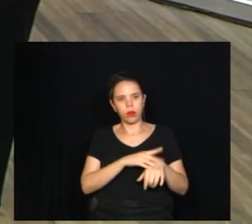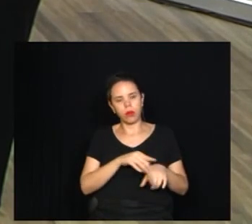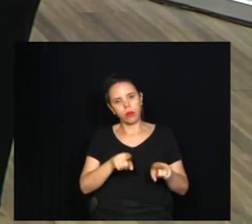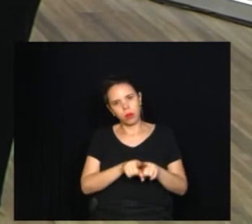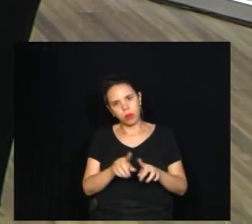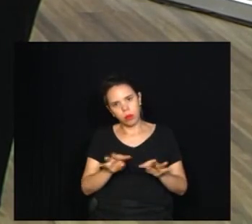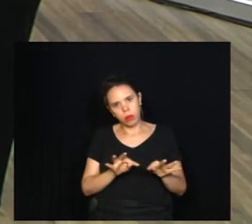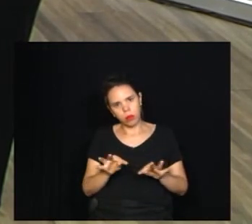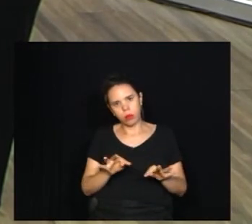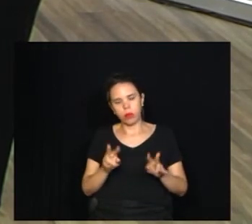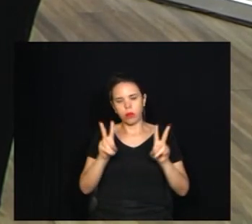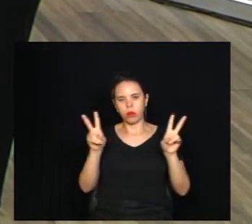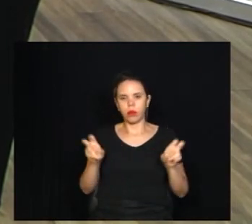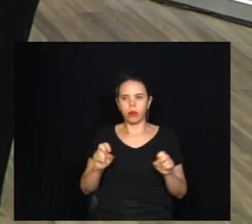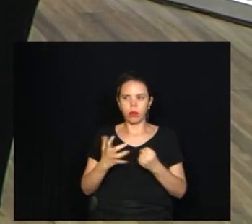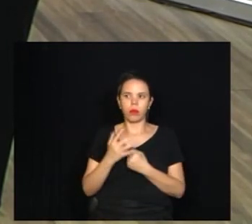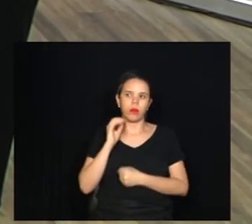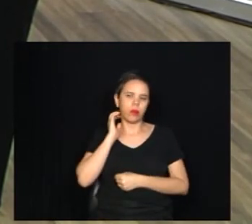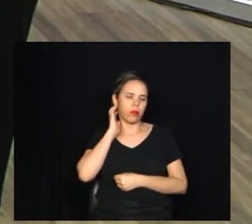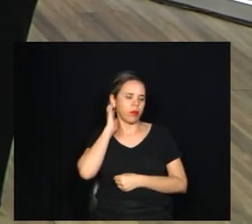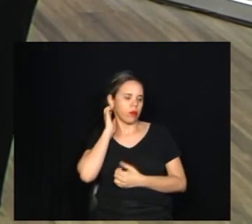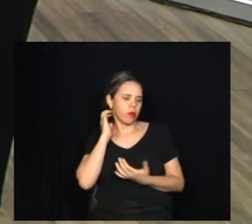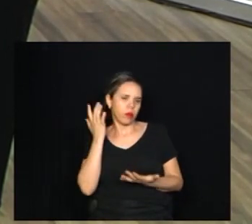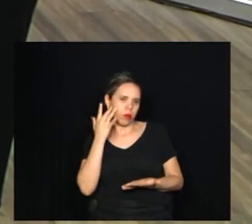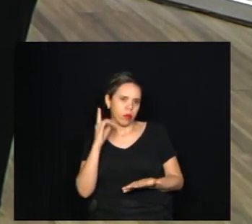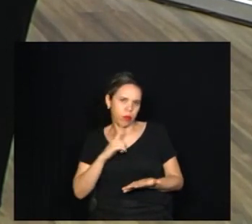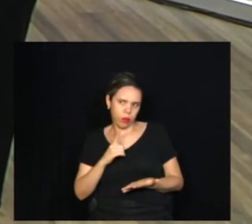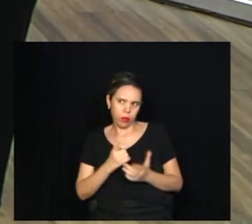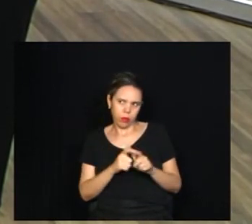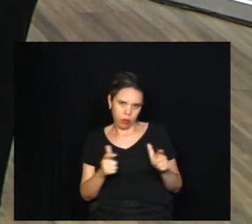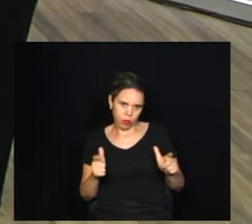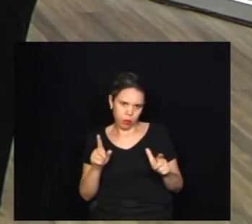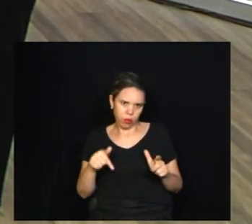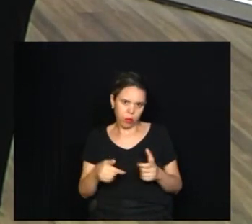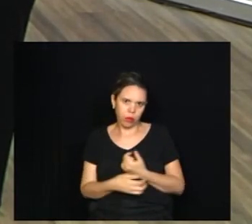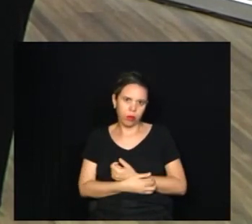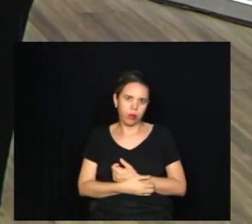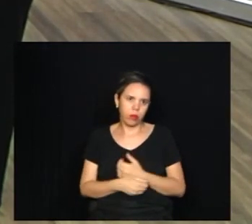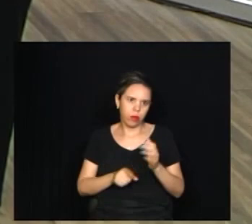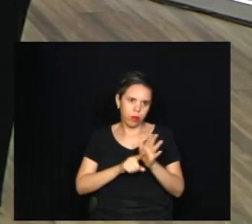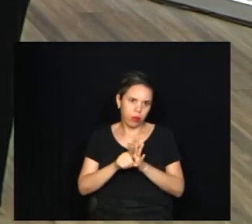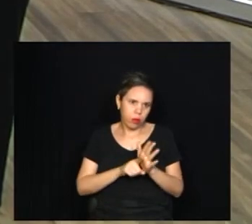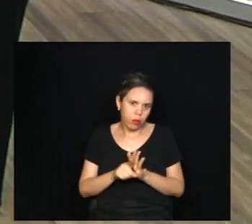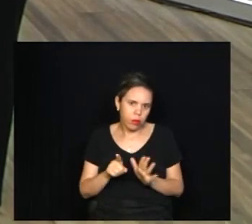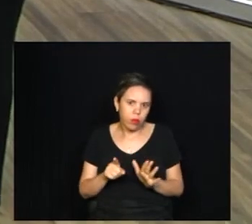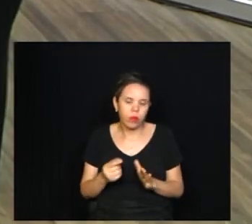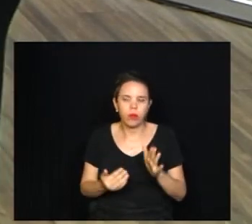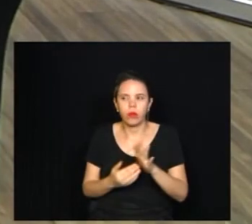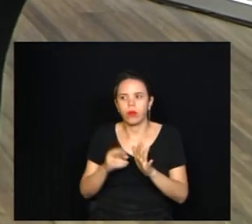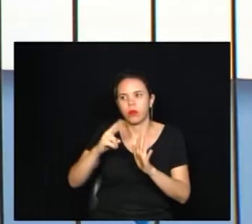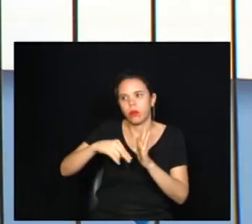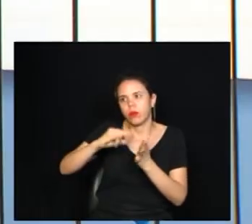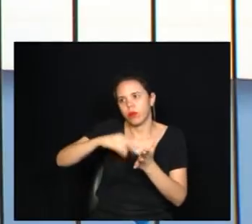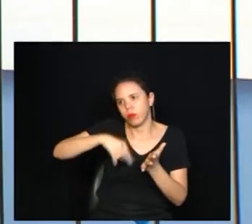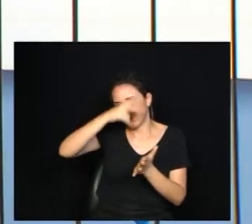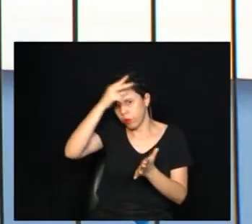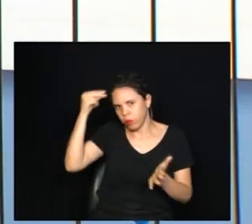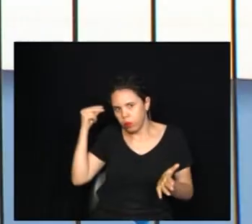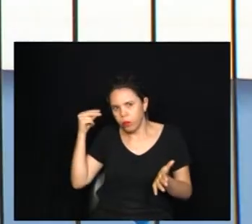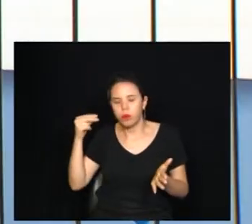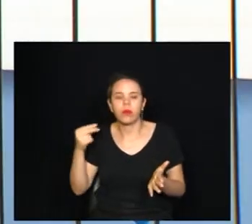comorbidades, mas em relação à Covid-19 nós tivemos uma alta. De acordo com o último relatório da